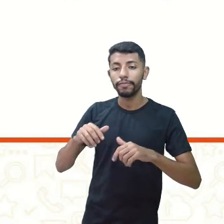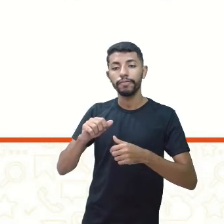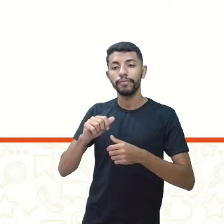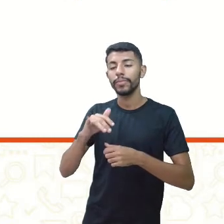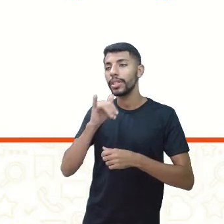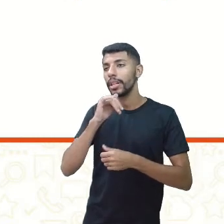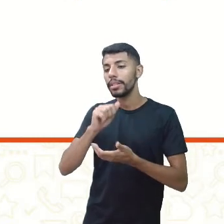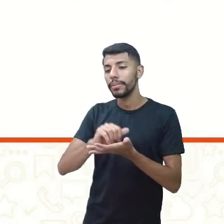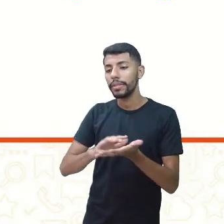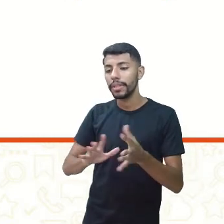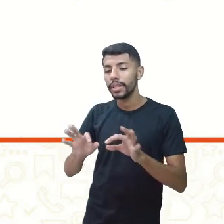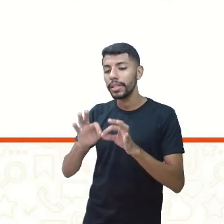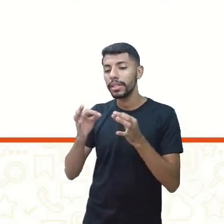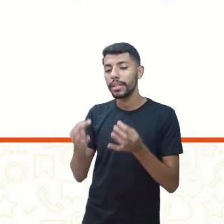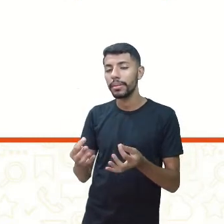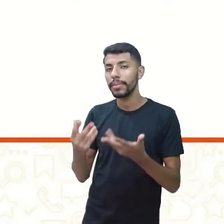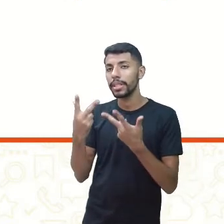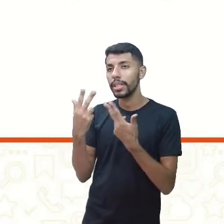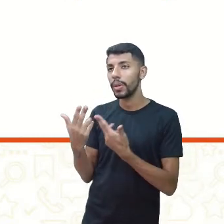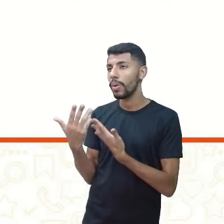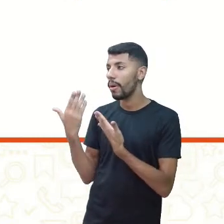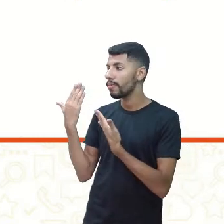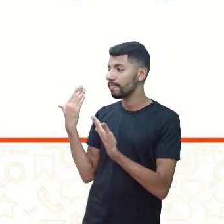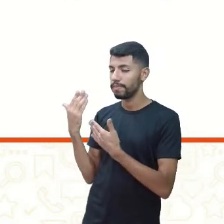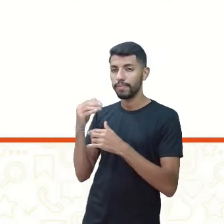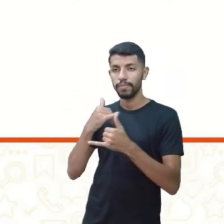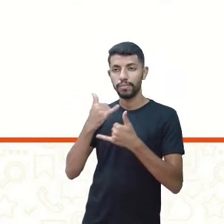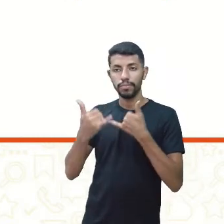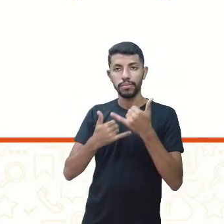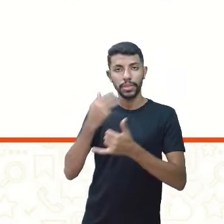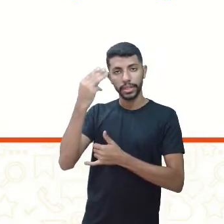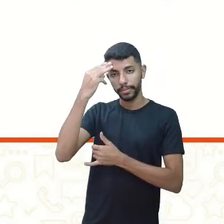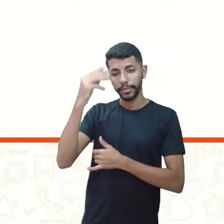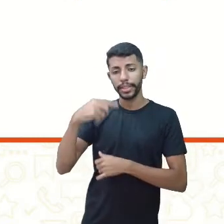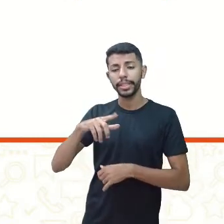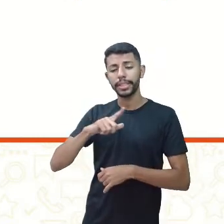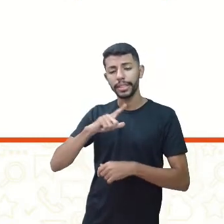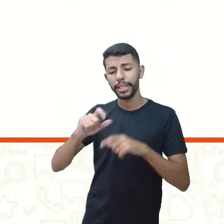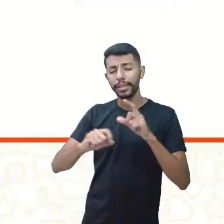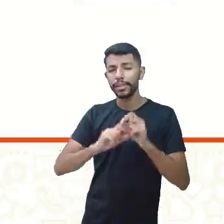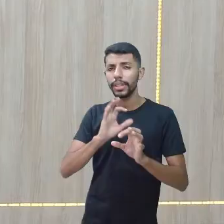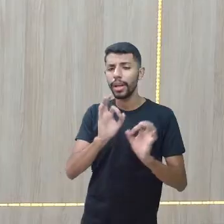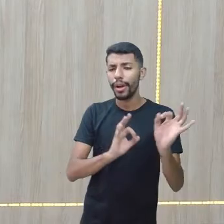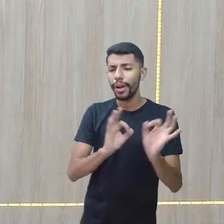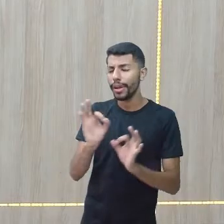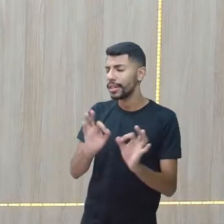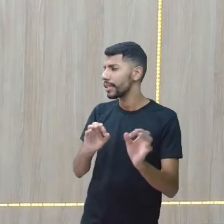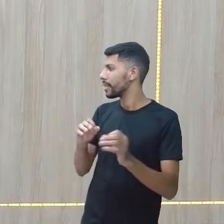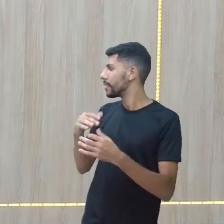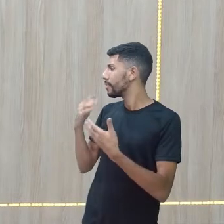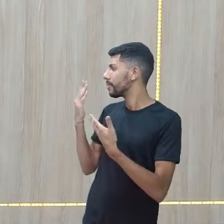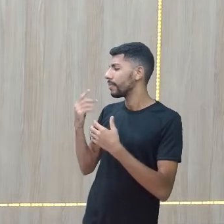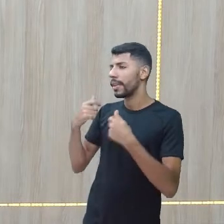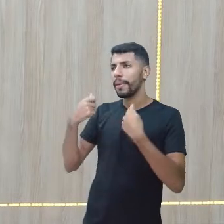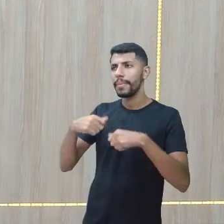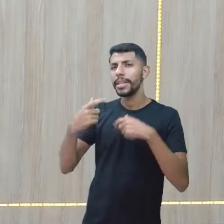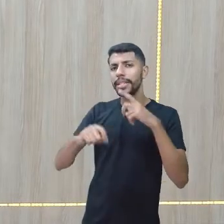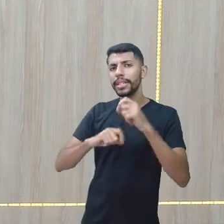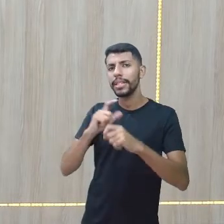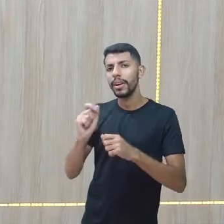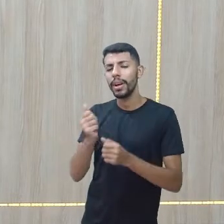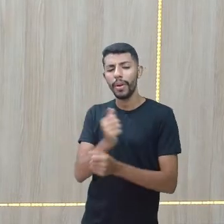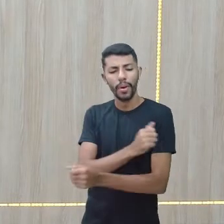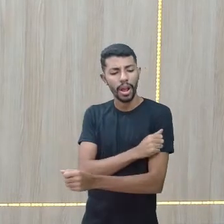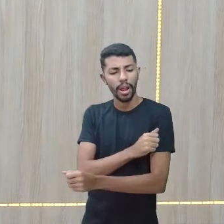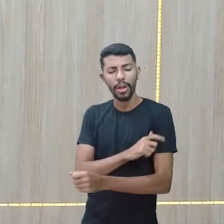como o jogo da memória, a gente tem uma organização, não é? A gente tem, que o estudante tenha, na realidade,